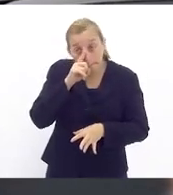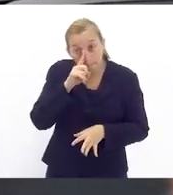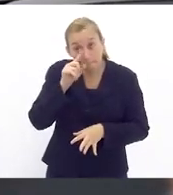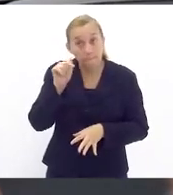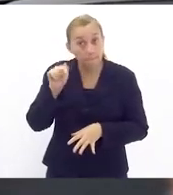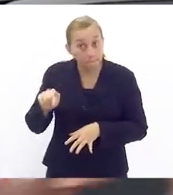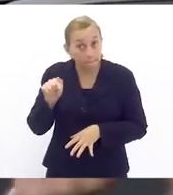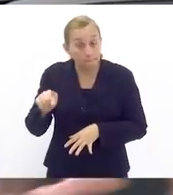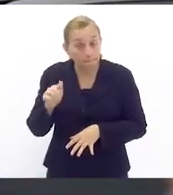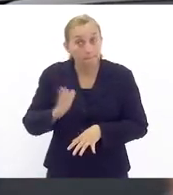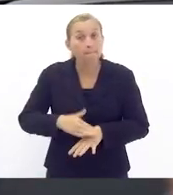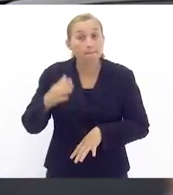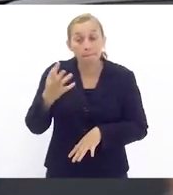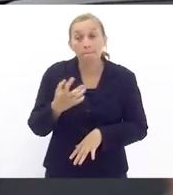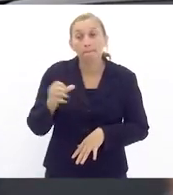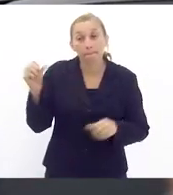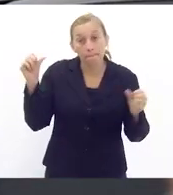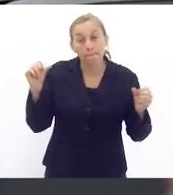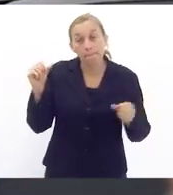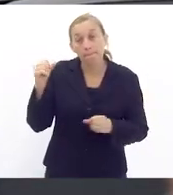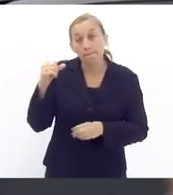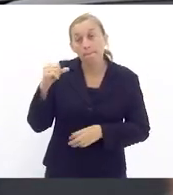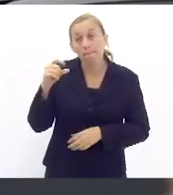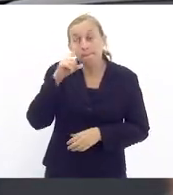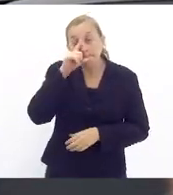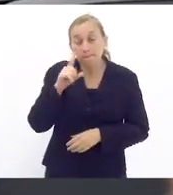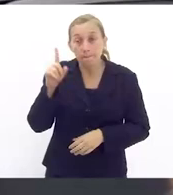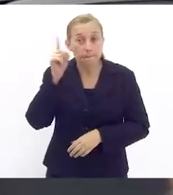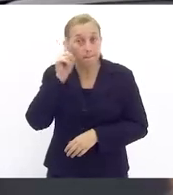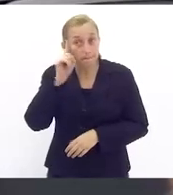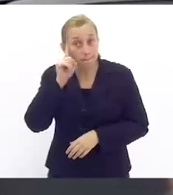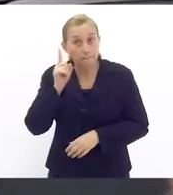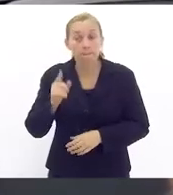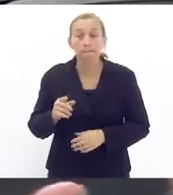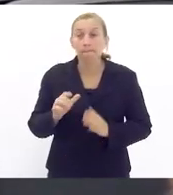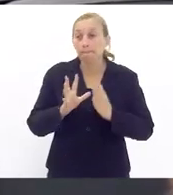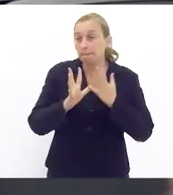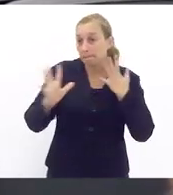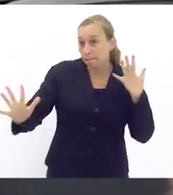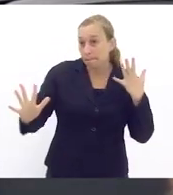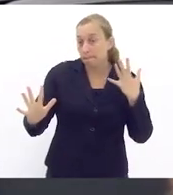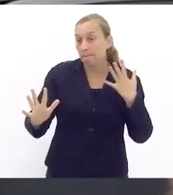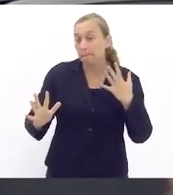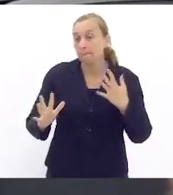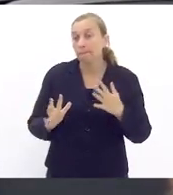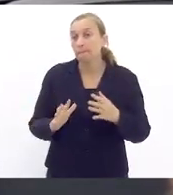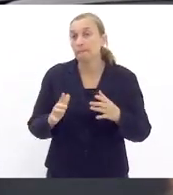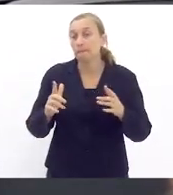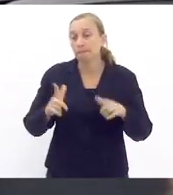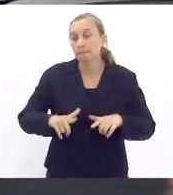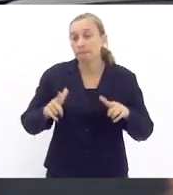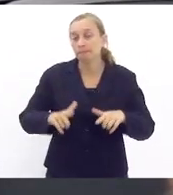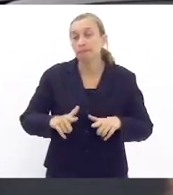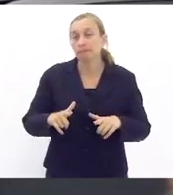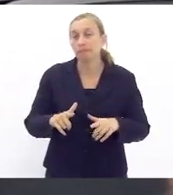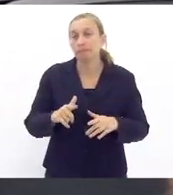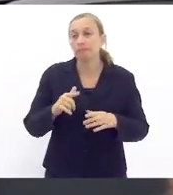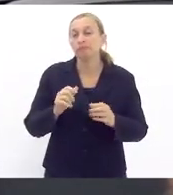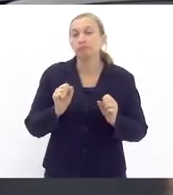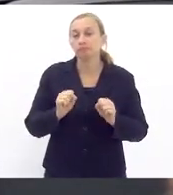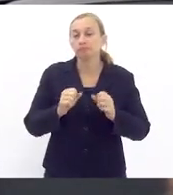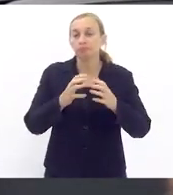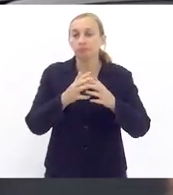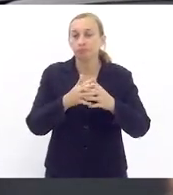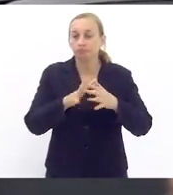mais um risco mais do que eles já estão correndo todos os dias eles fazem fila embaixo da sacada que tá condenada para entrar